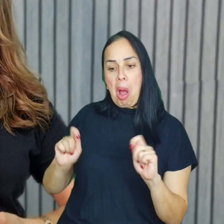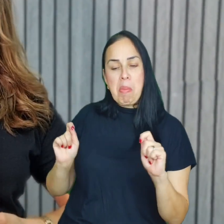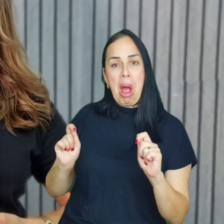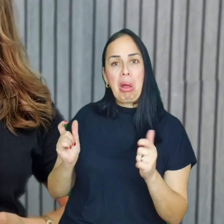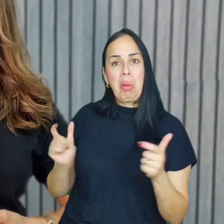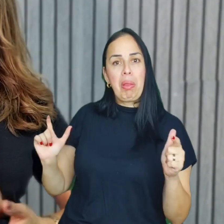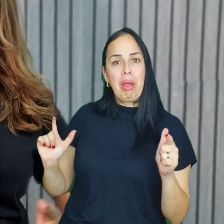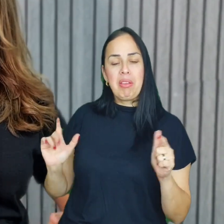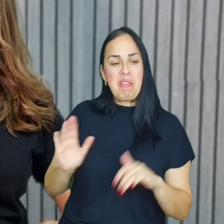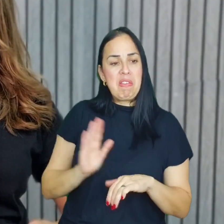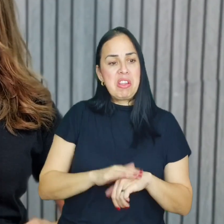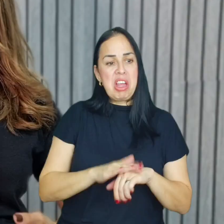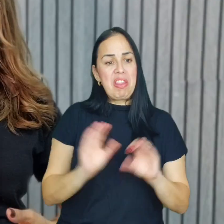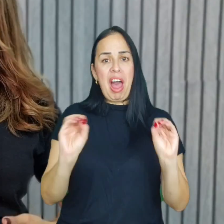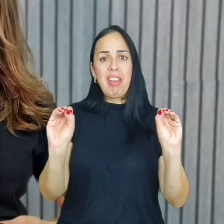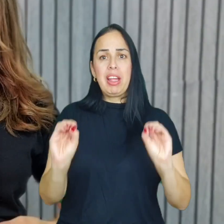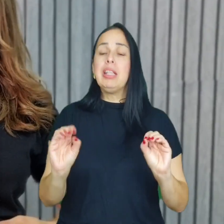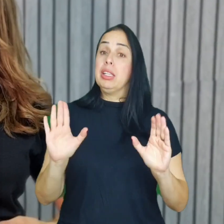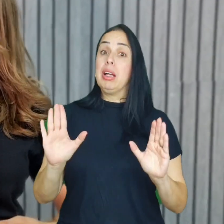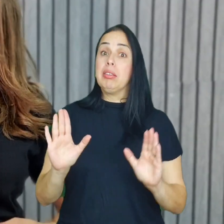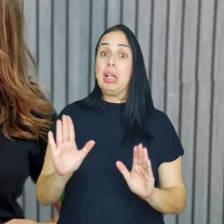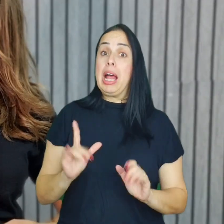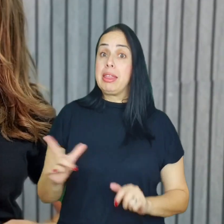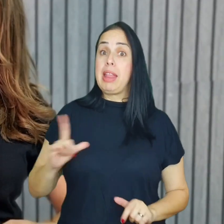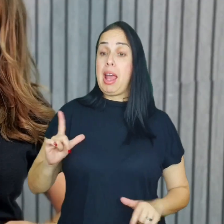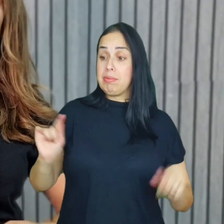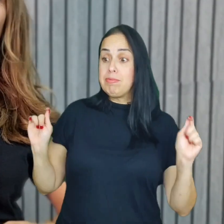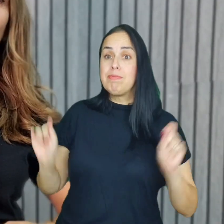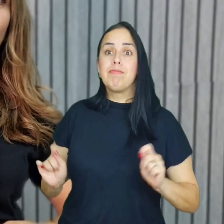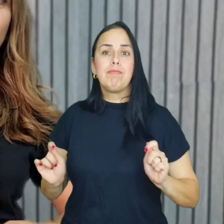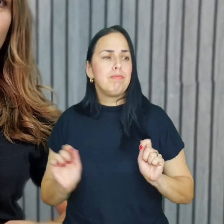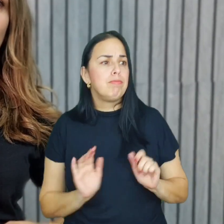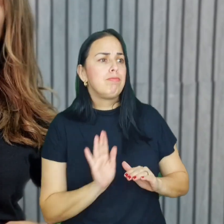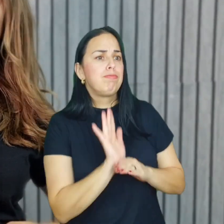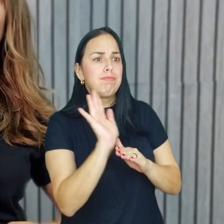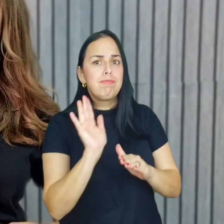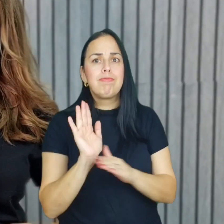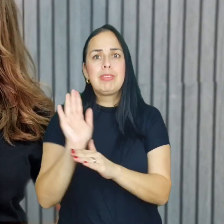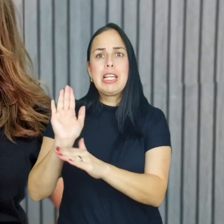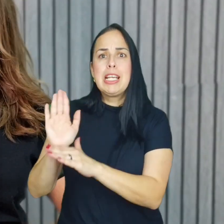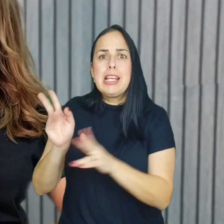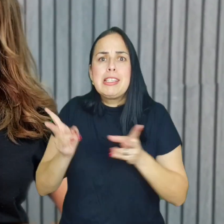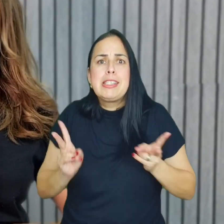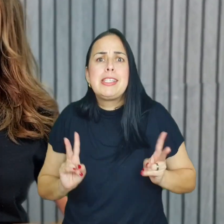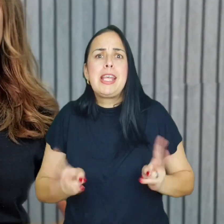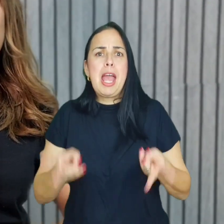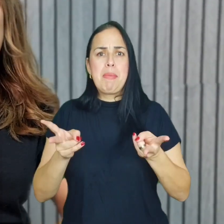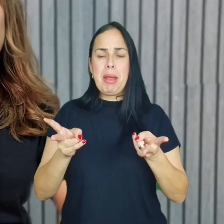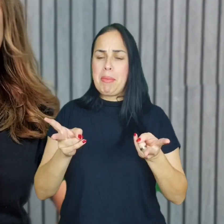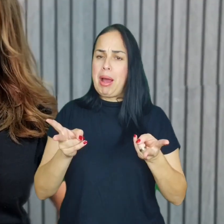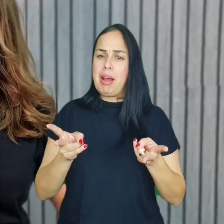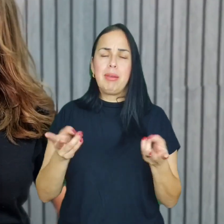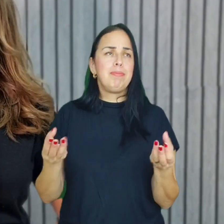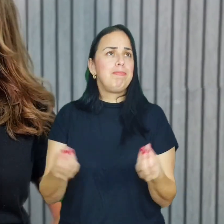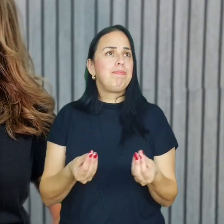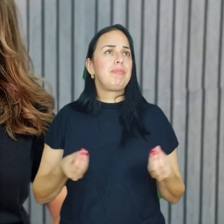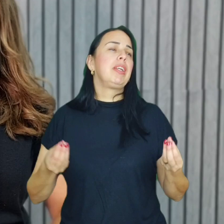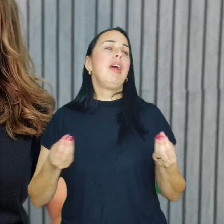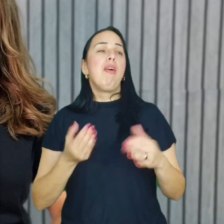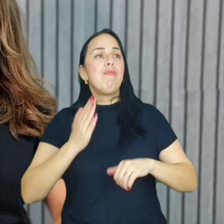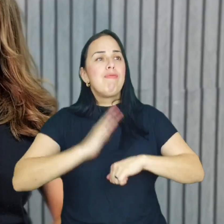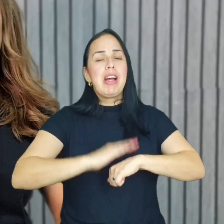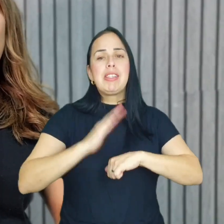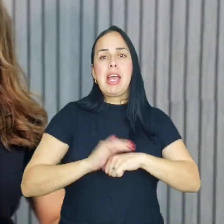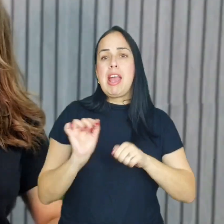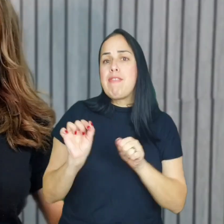não pode se doar e fazer nada pelo outro, mas a gente sempre tem algo para dar, né? A gente sempre tem algo para